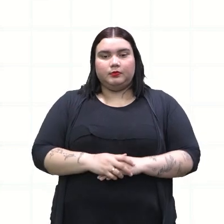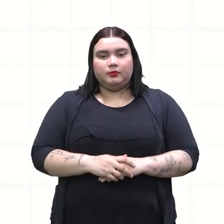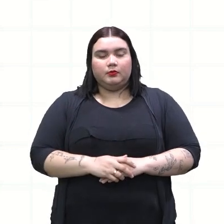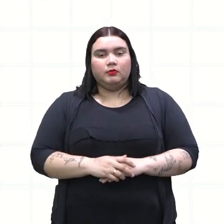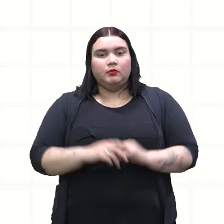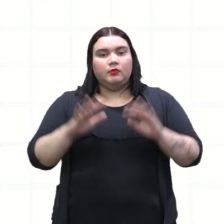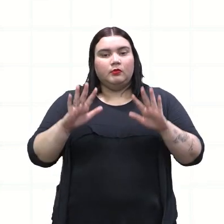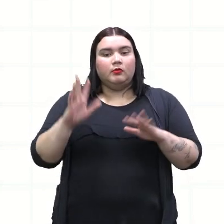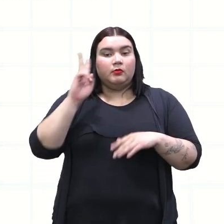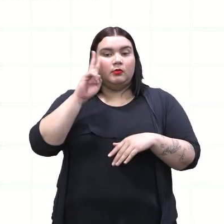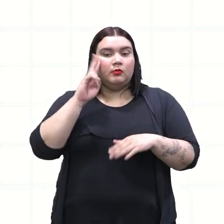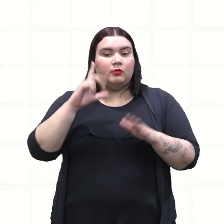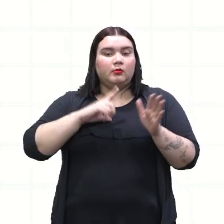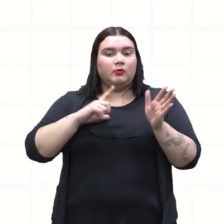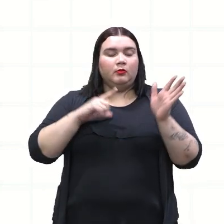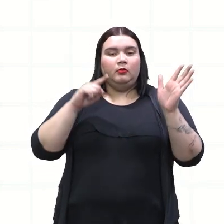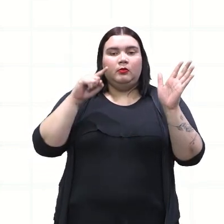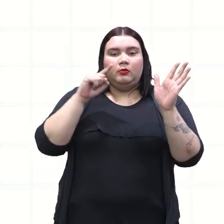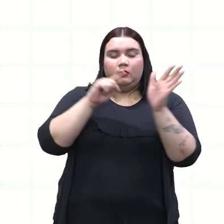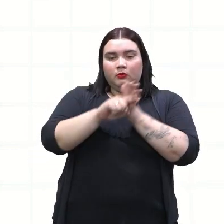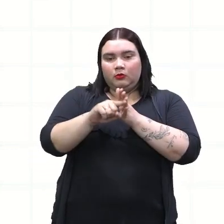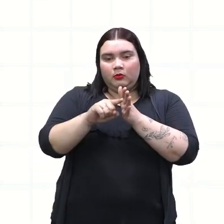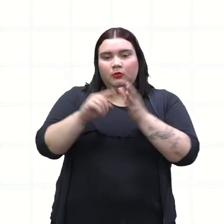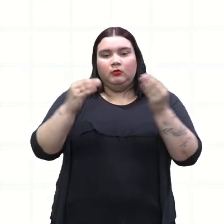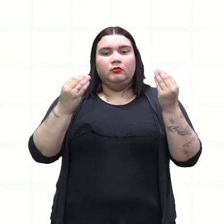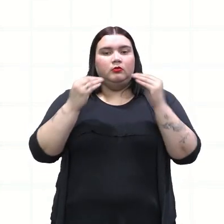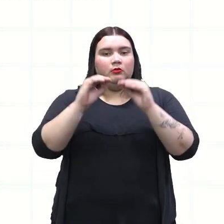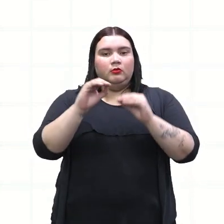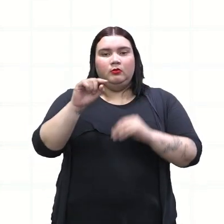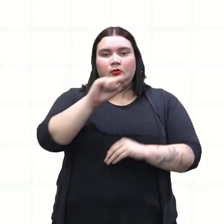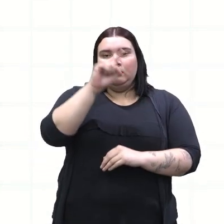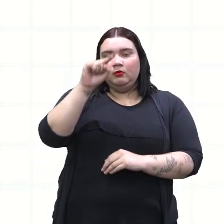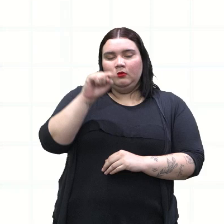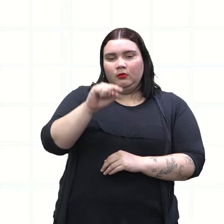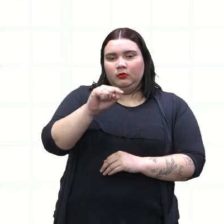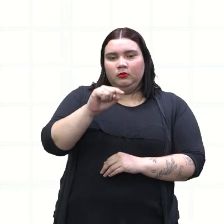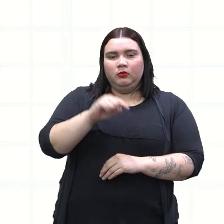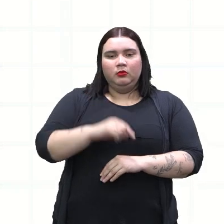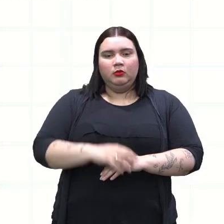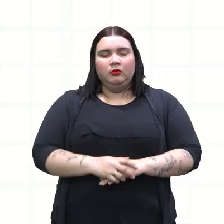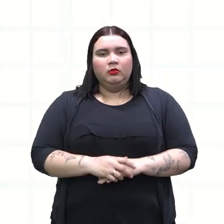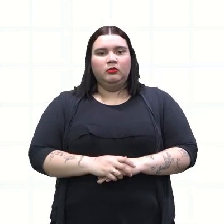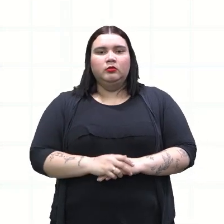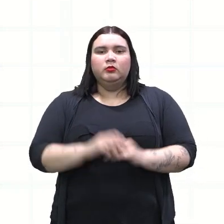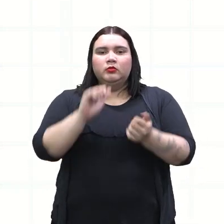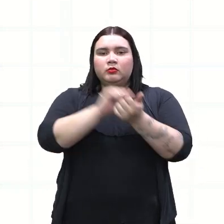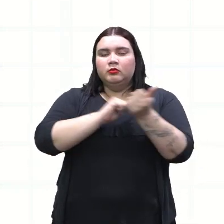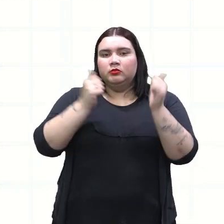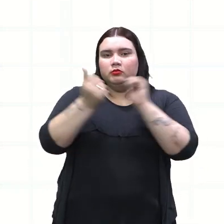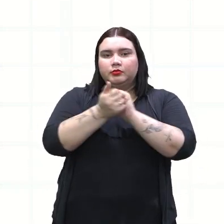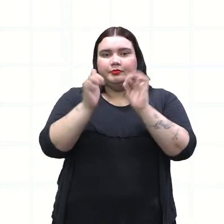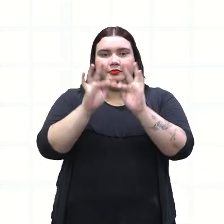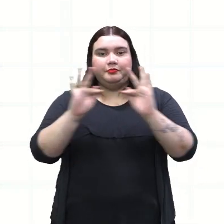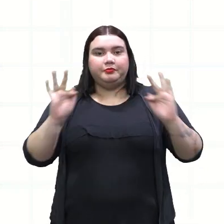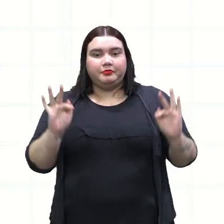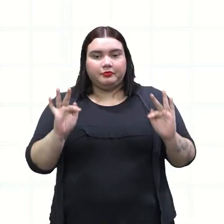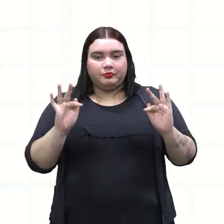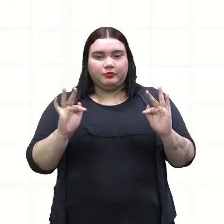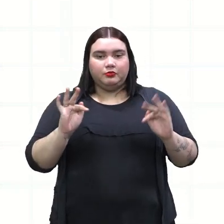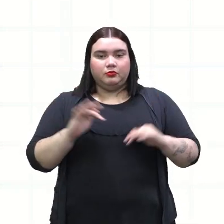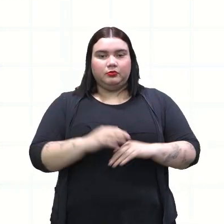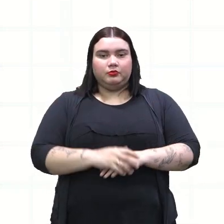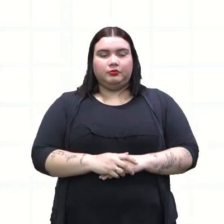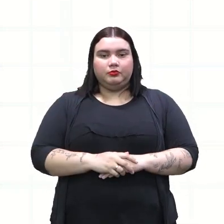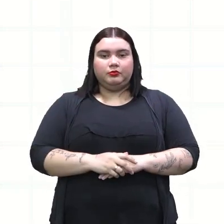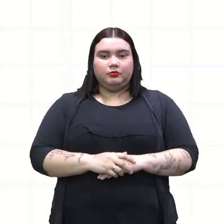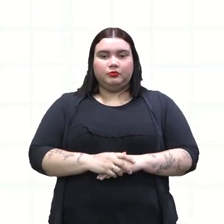que eu estou fazendo uma pergunta, né? Então, coloco bem bonitinho aqui meu ponto de interrogação. Will woman marry an AI